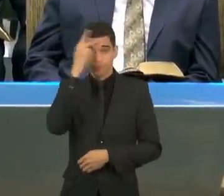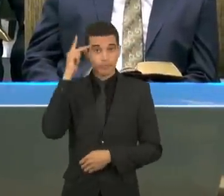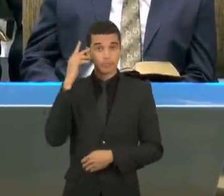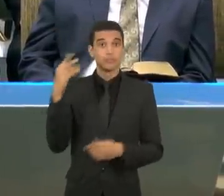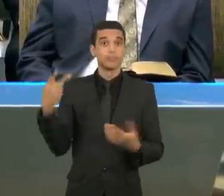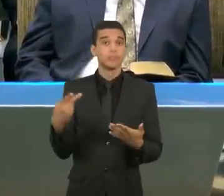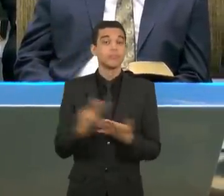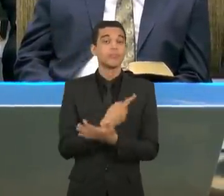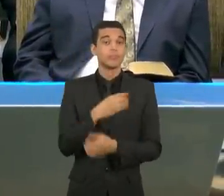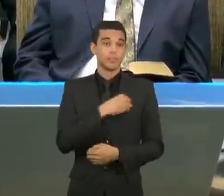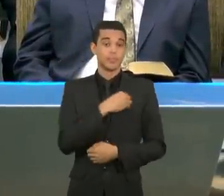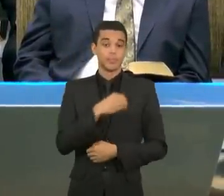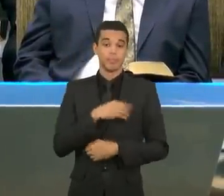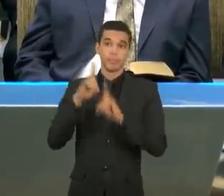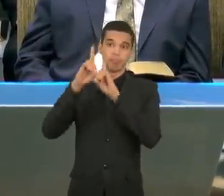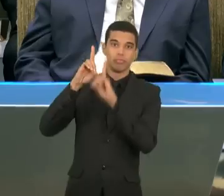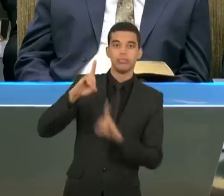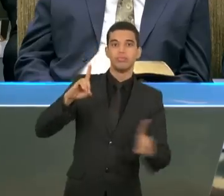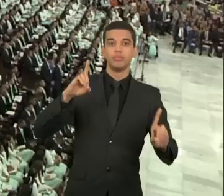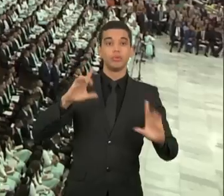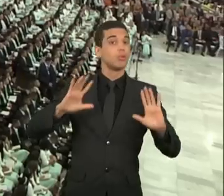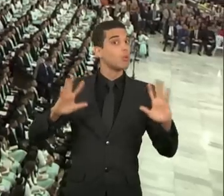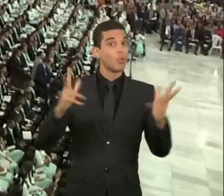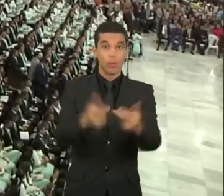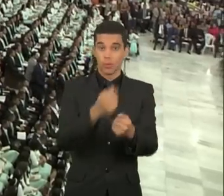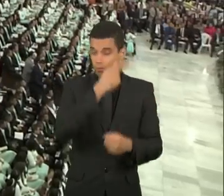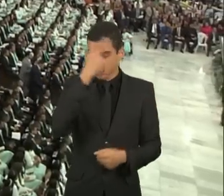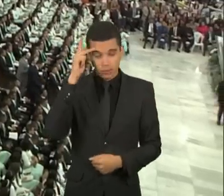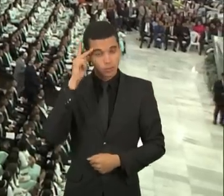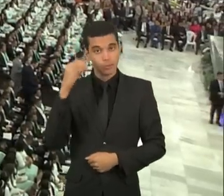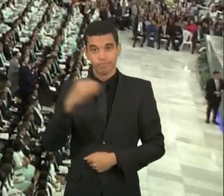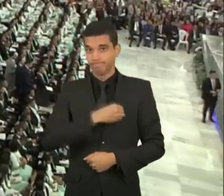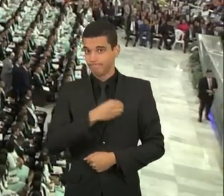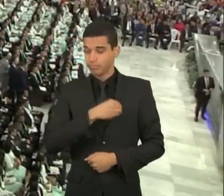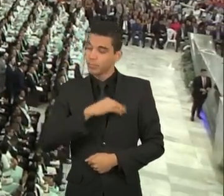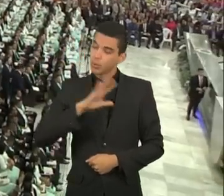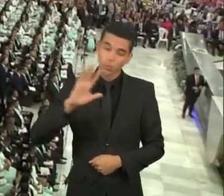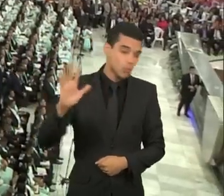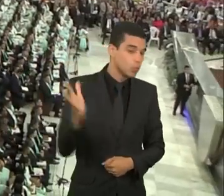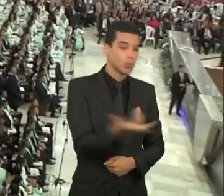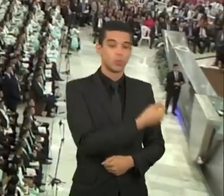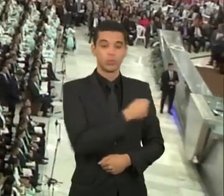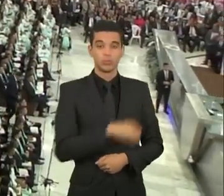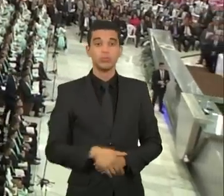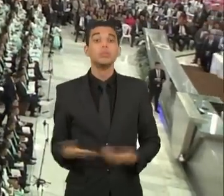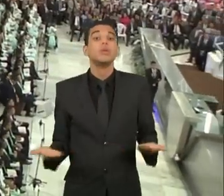Todos. Uau, cadê vocês? Todos. E que